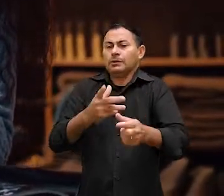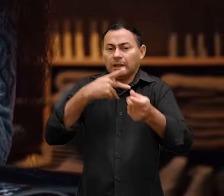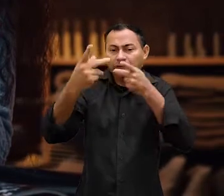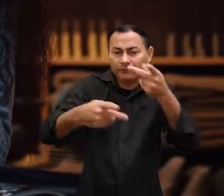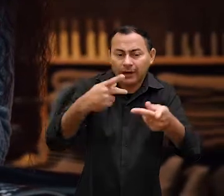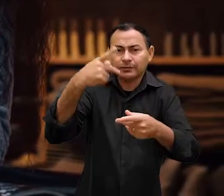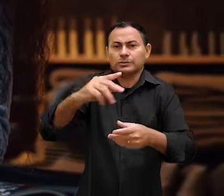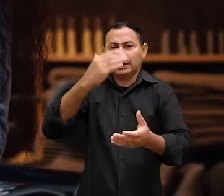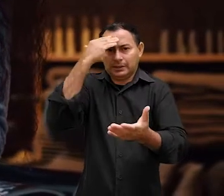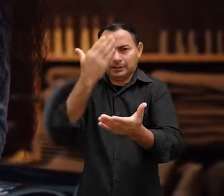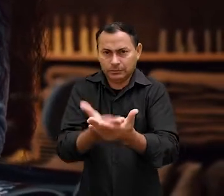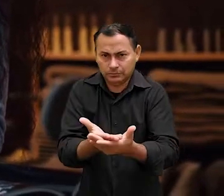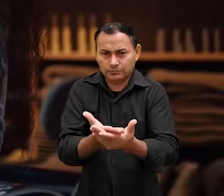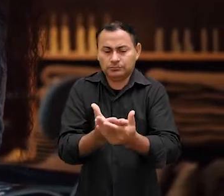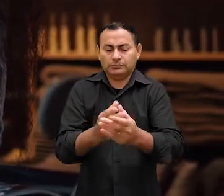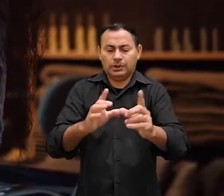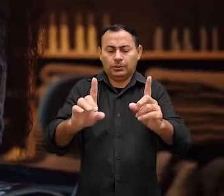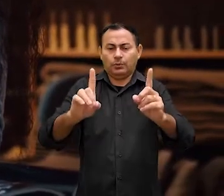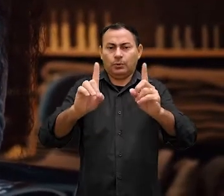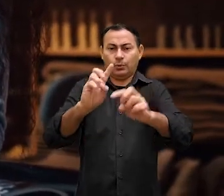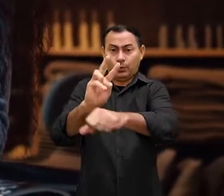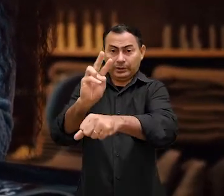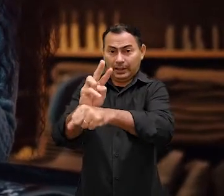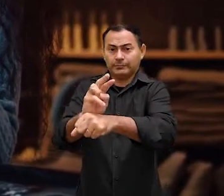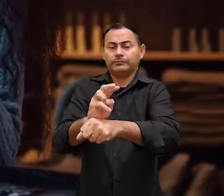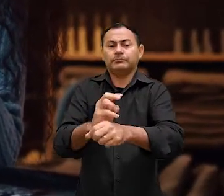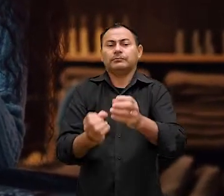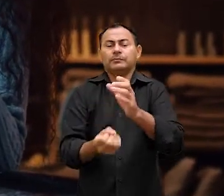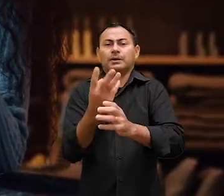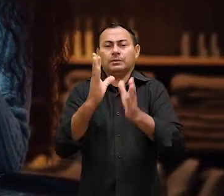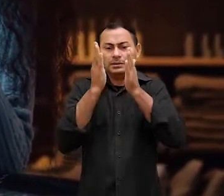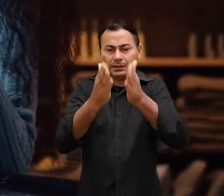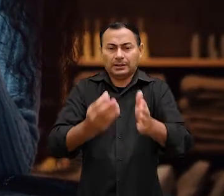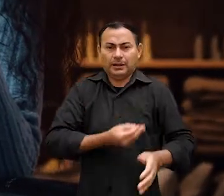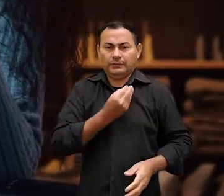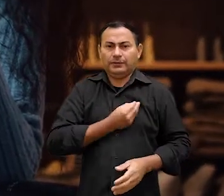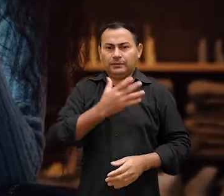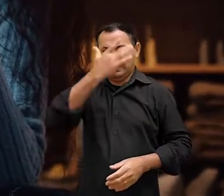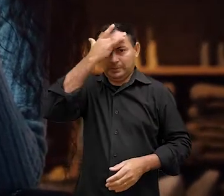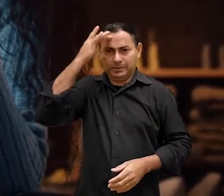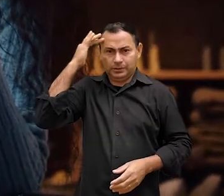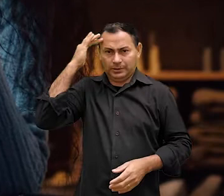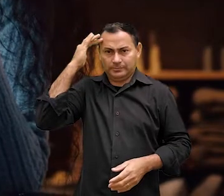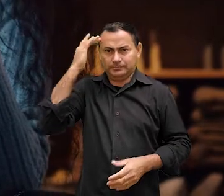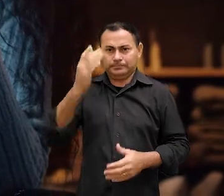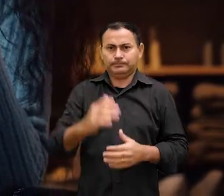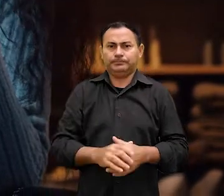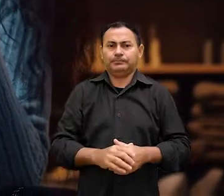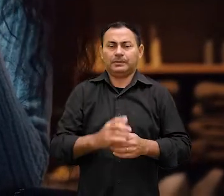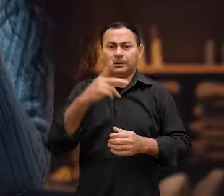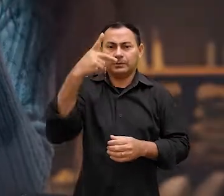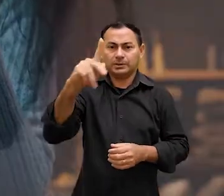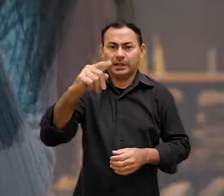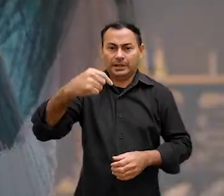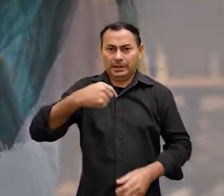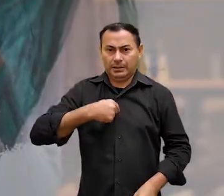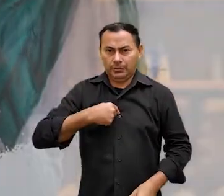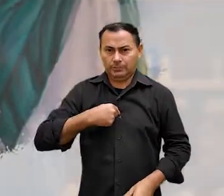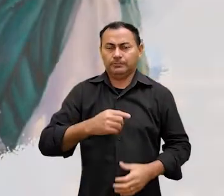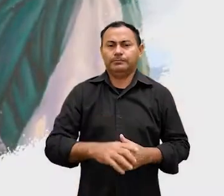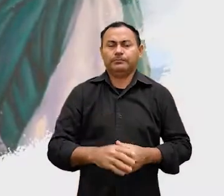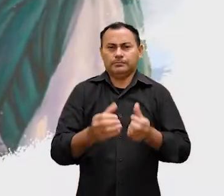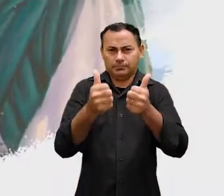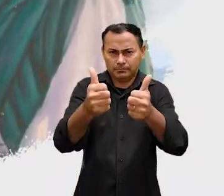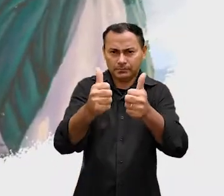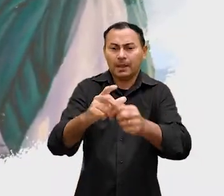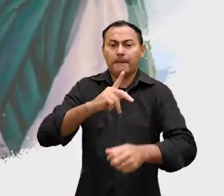digam seus credos, a autopreservação regerá o centro da vida de um ser humano, o seu eu. Muito